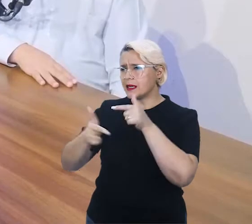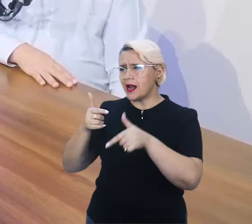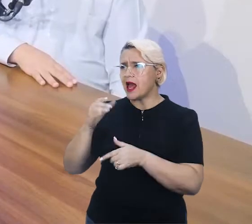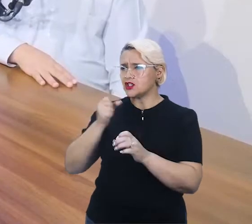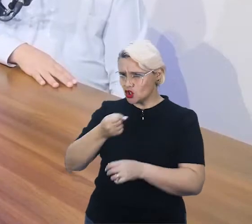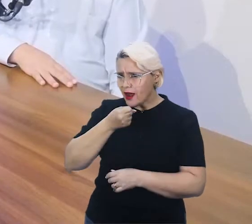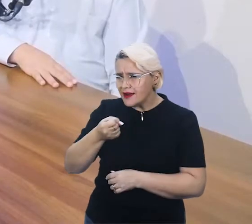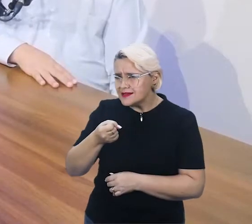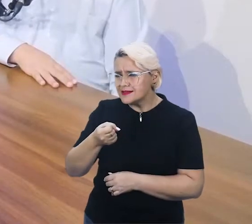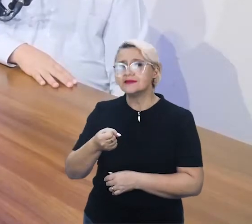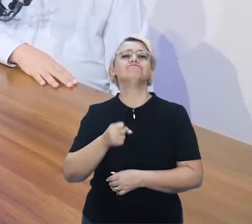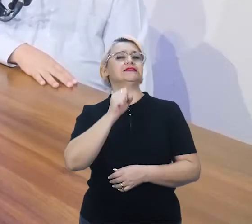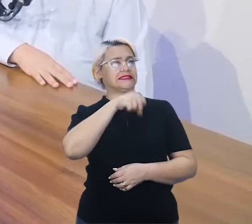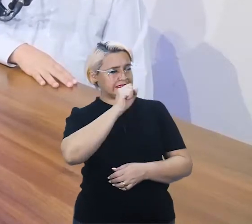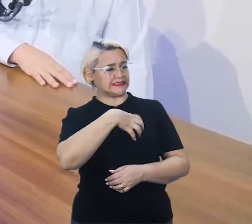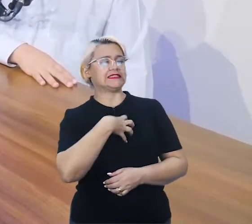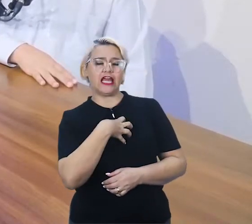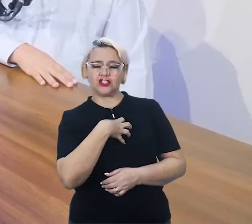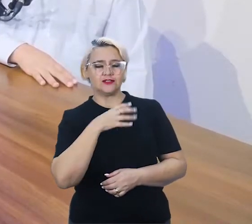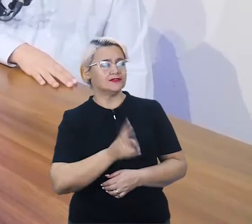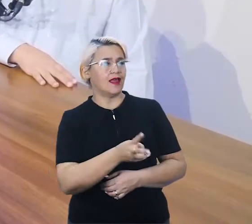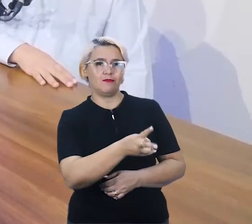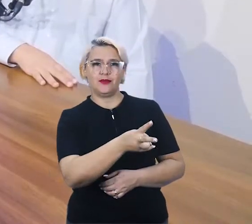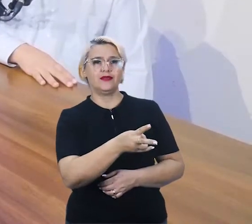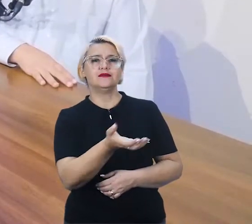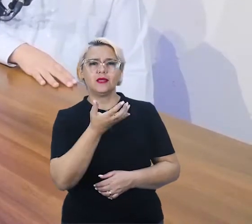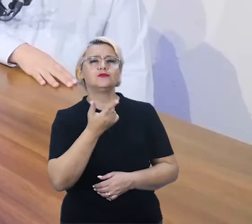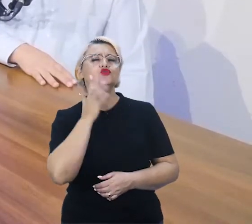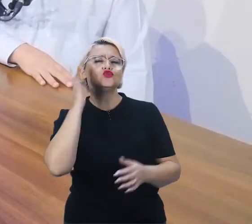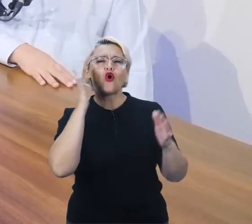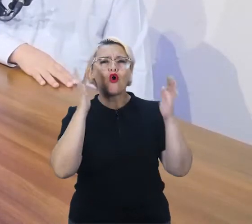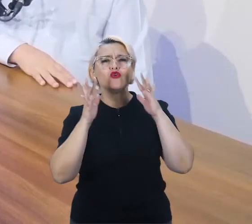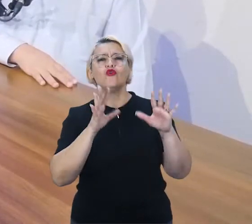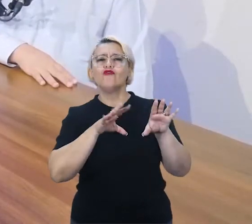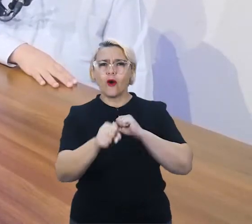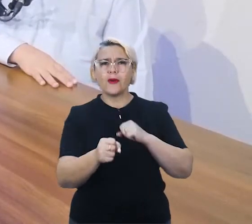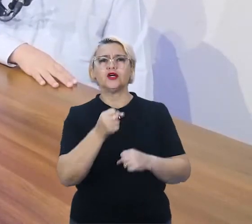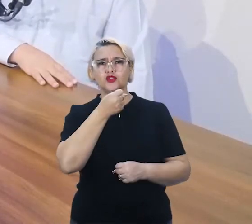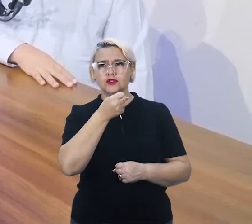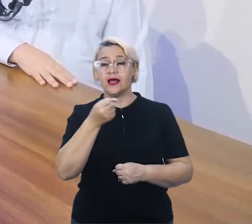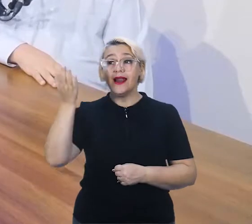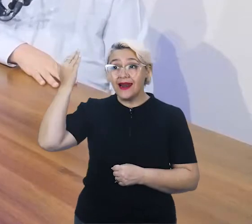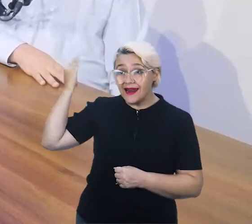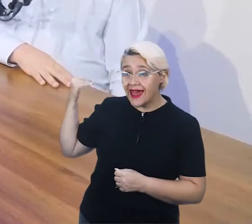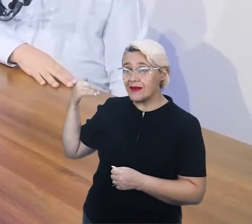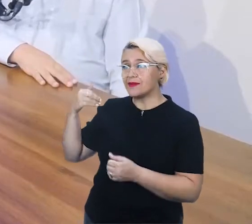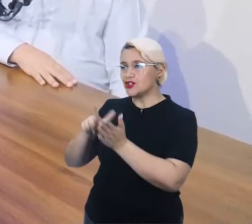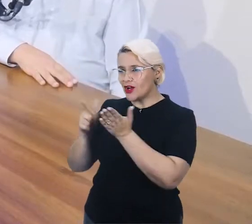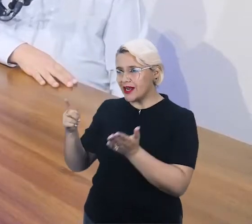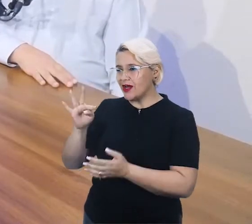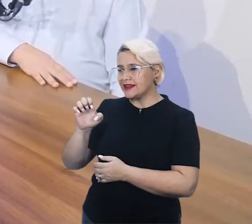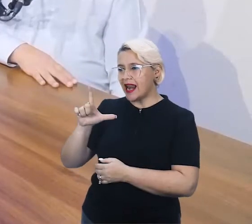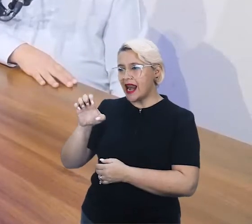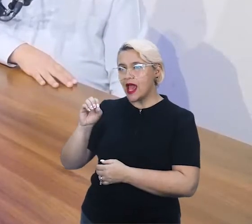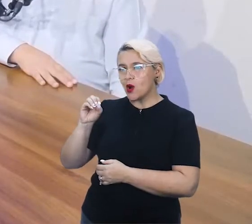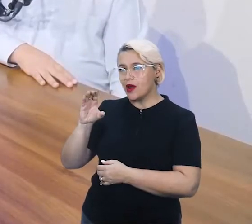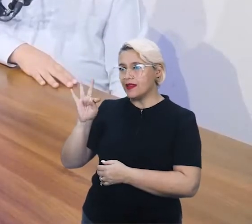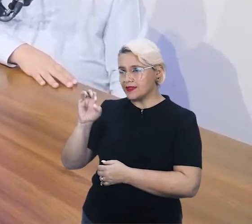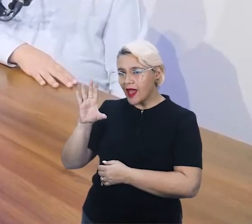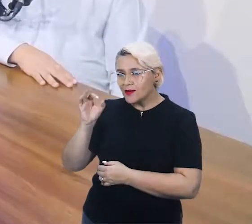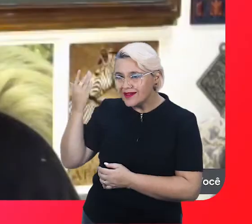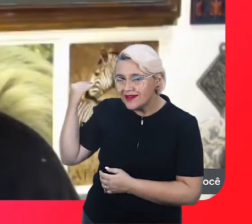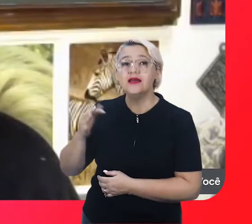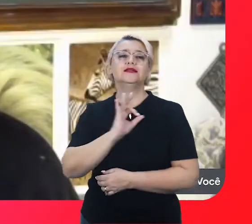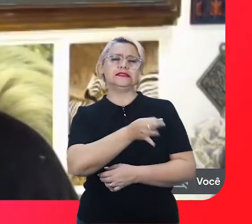jornalista? sim, eu Ah, sempre quis ser jornalista. desde o Quer dizer, Teleco-Teco. desde o Teleco-Teco.